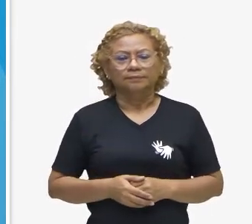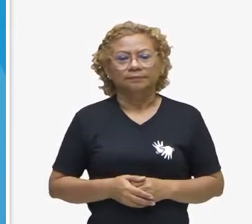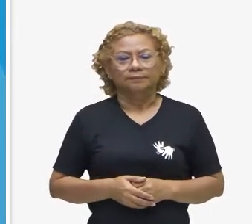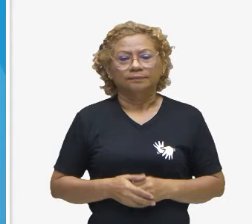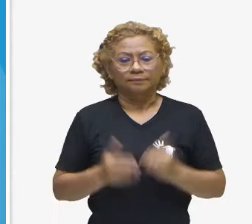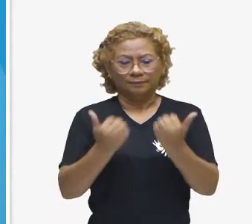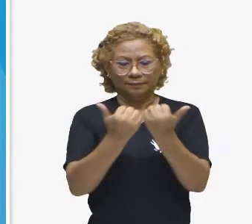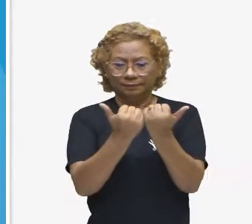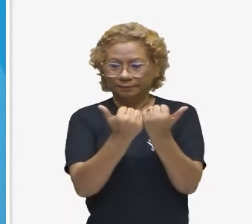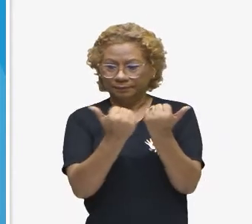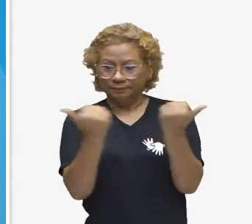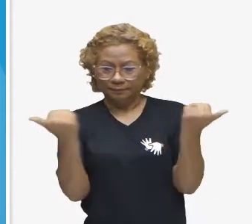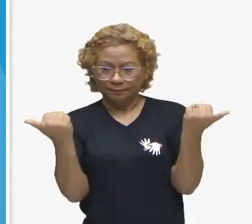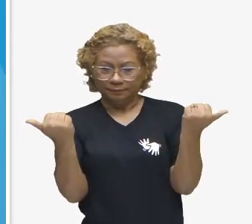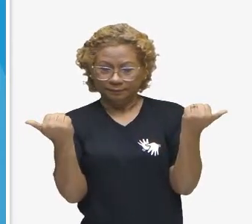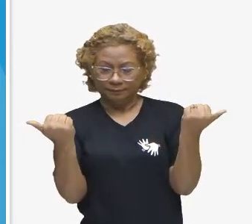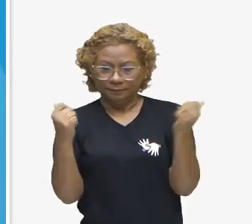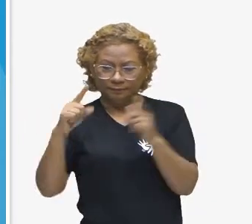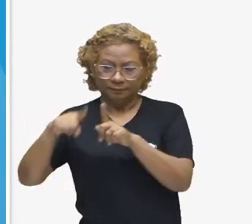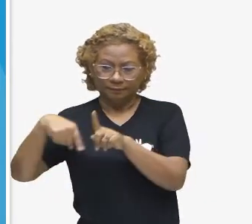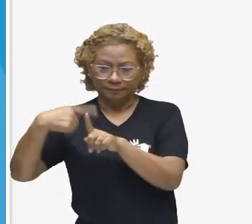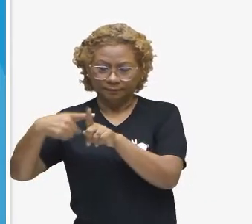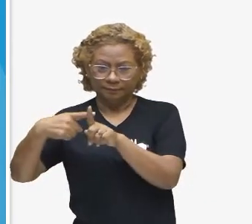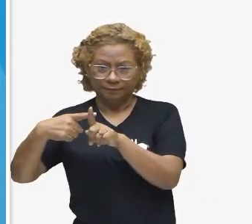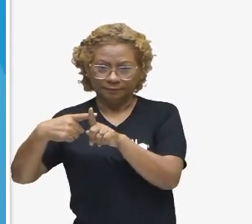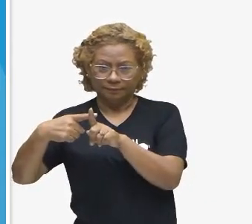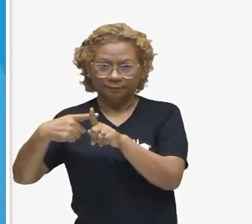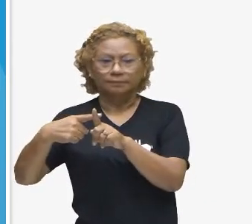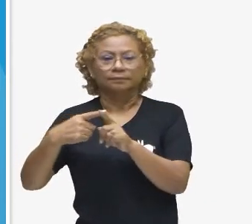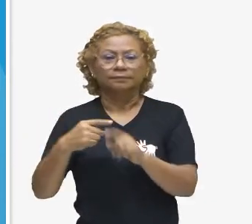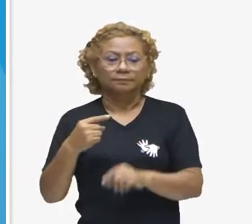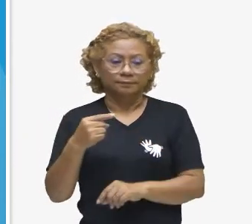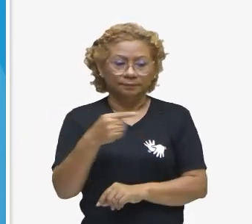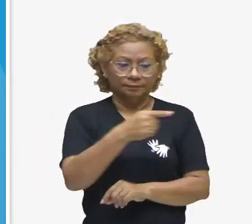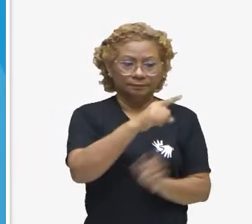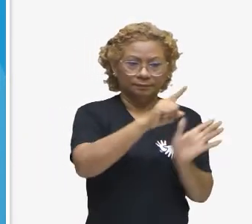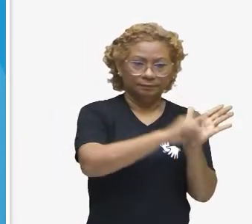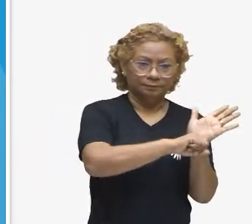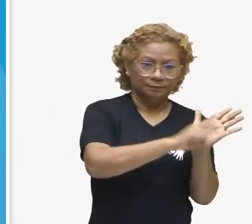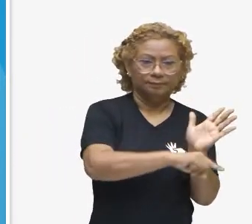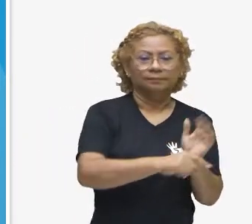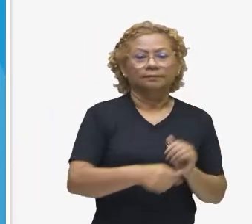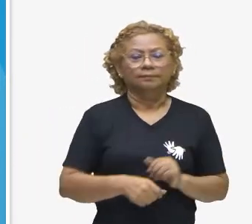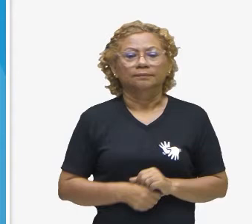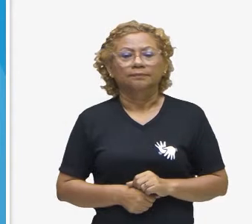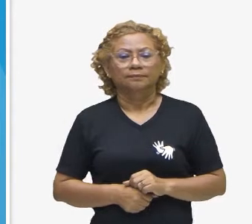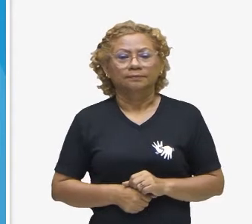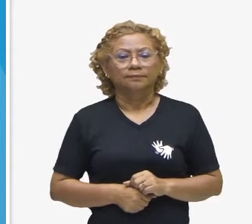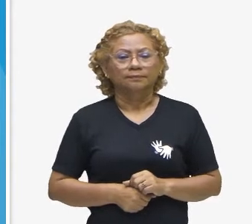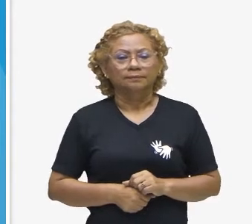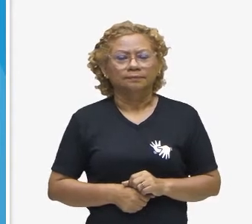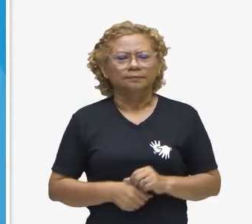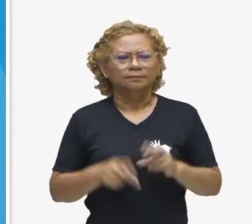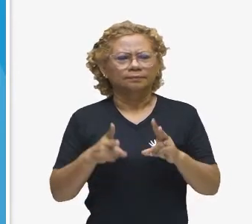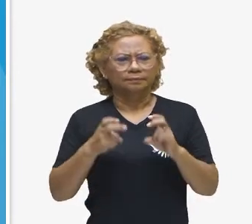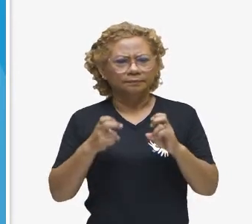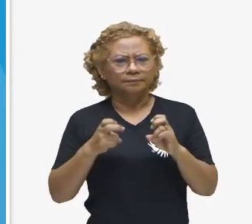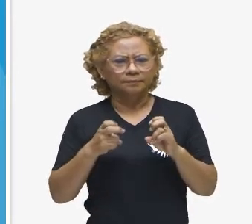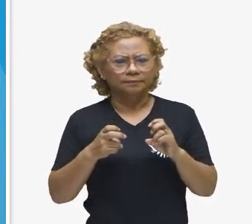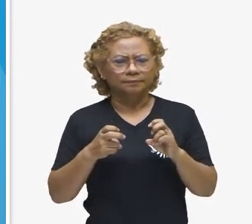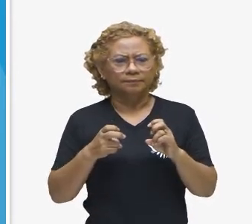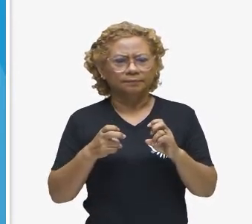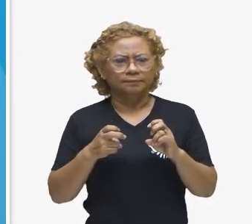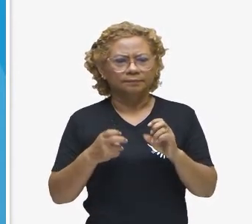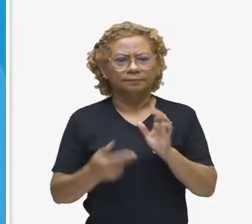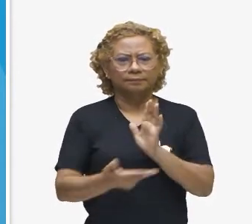em relação ao eixo x. E se estiver no primeiro ou no quarto quadrante, o